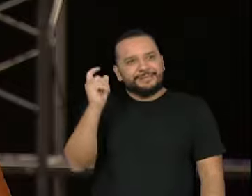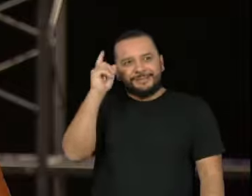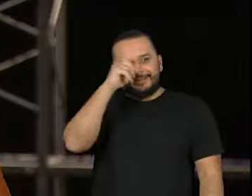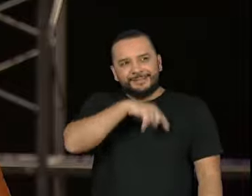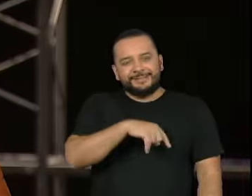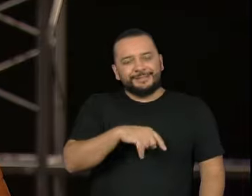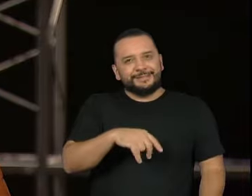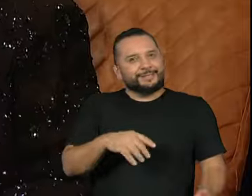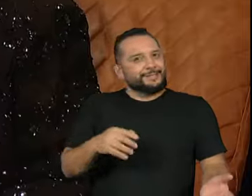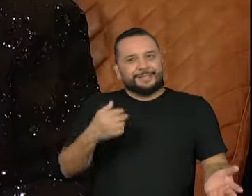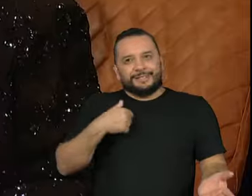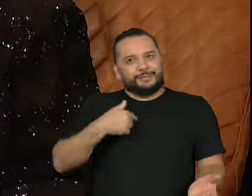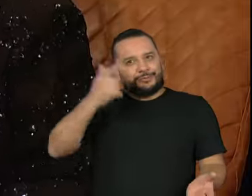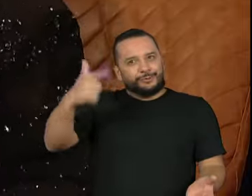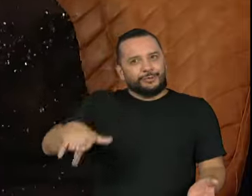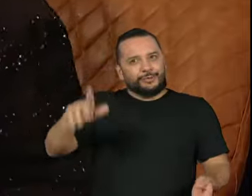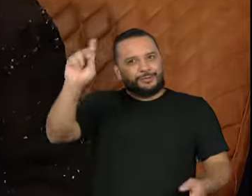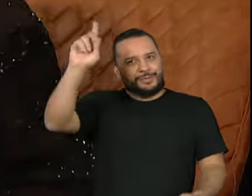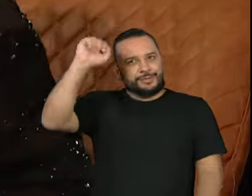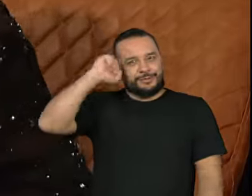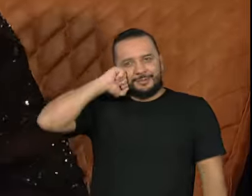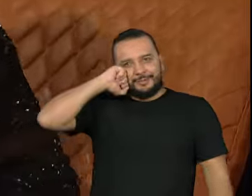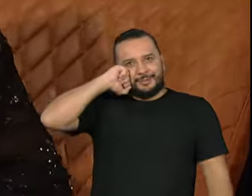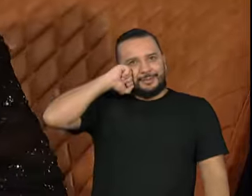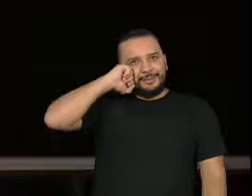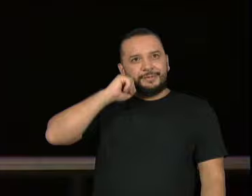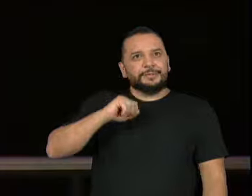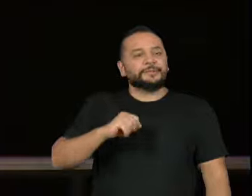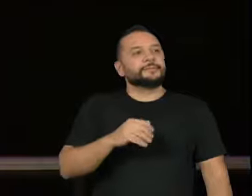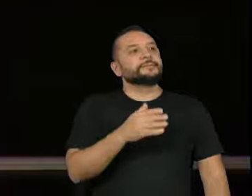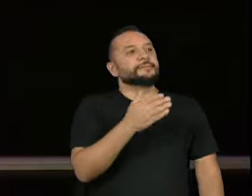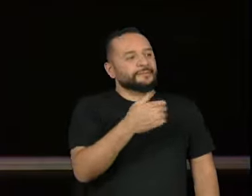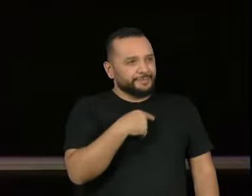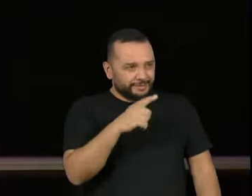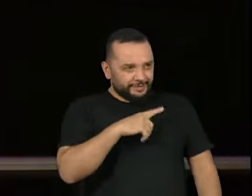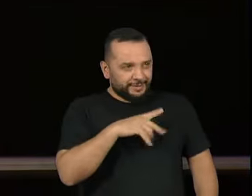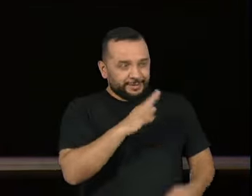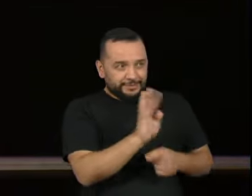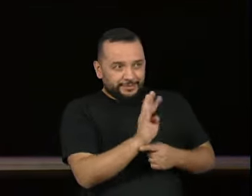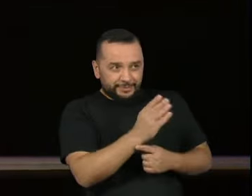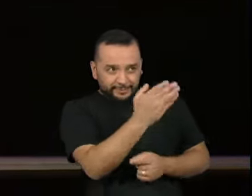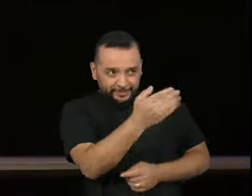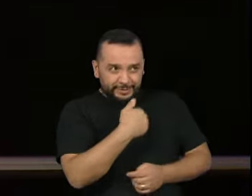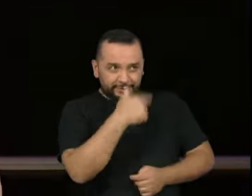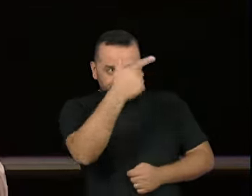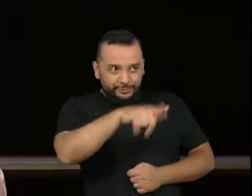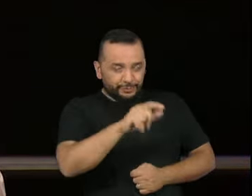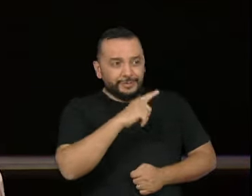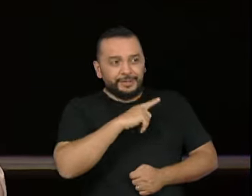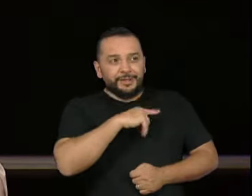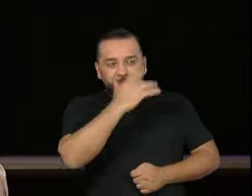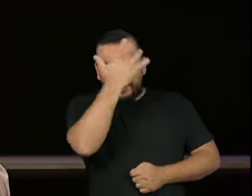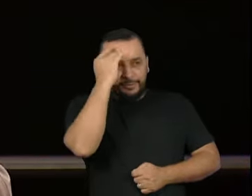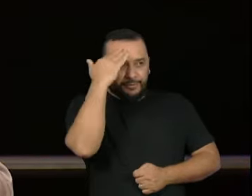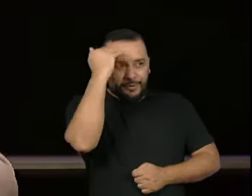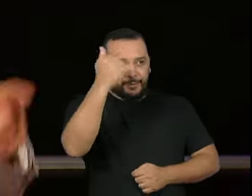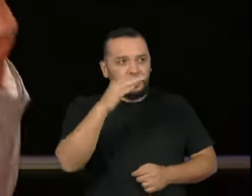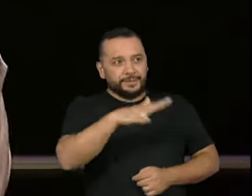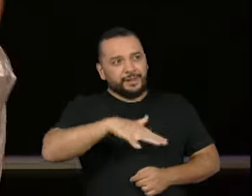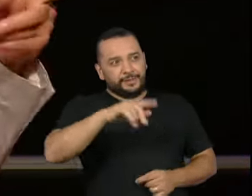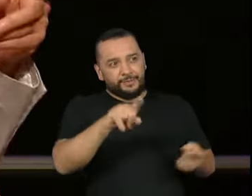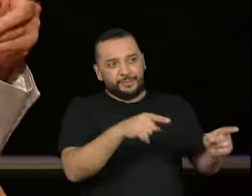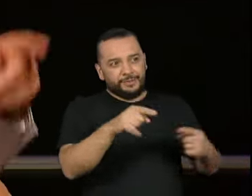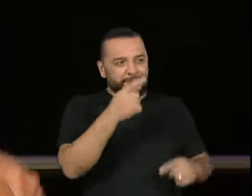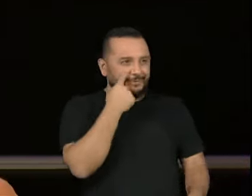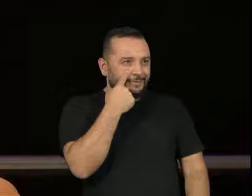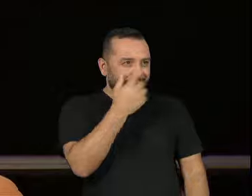Terrível. Jamais faria isso outra vez. Claudete, a gente tem mais um depoimento para você, outro grande nome da nossa música, olha